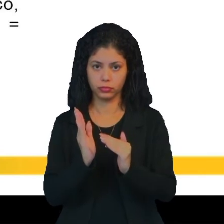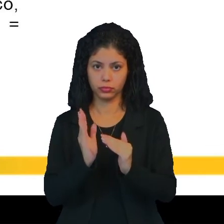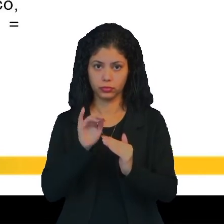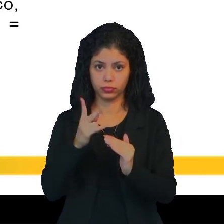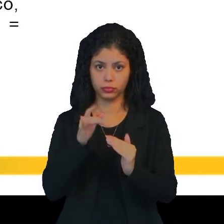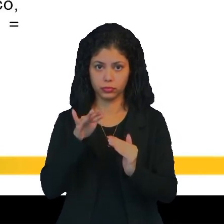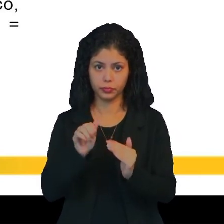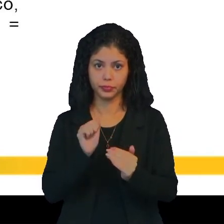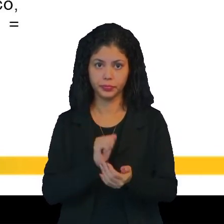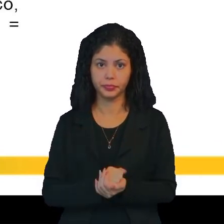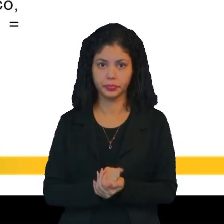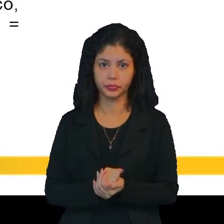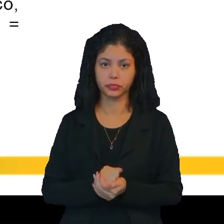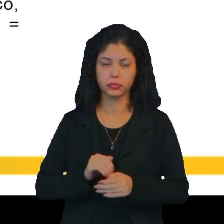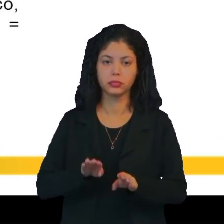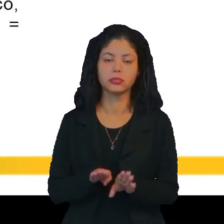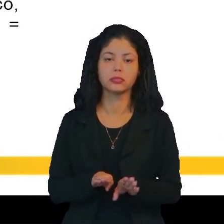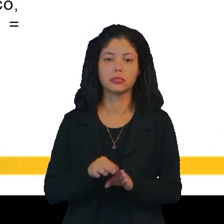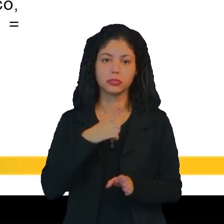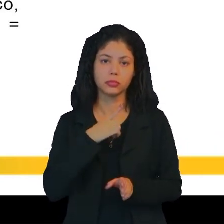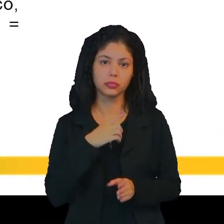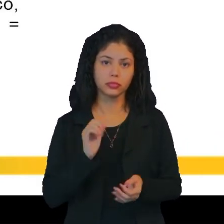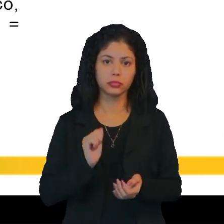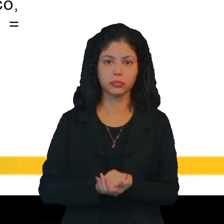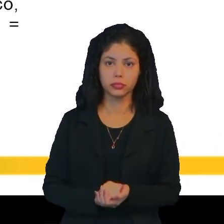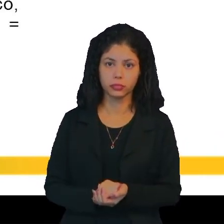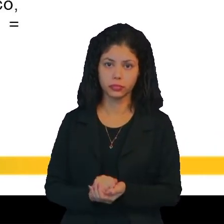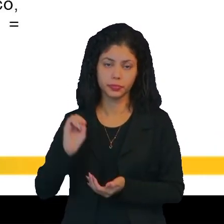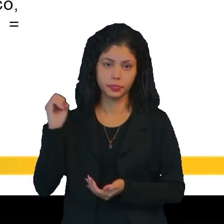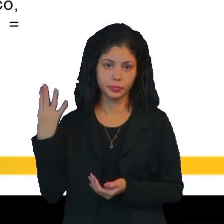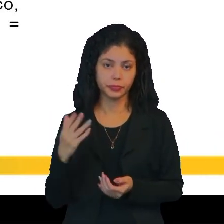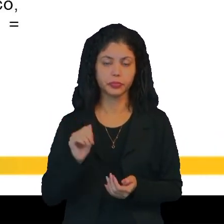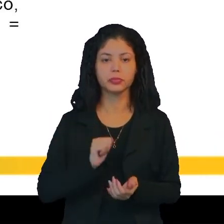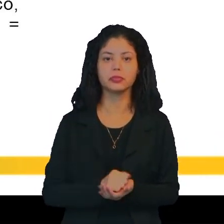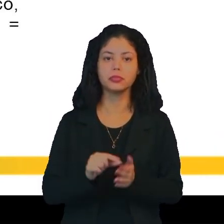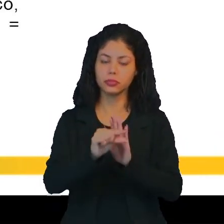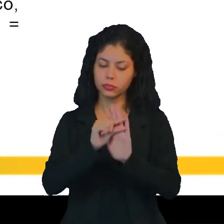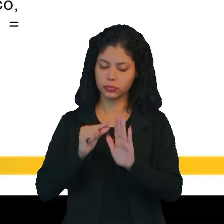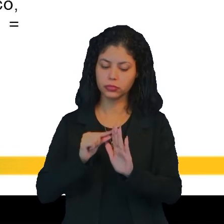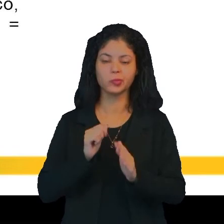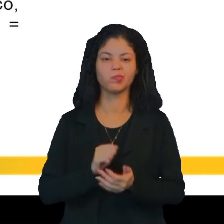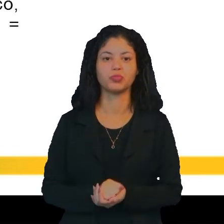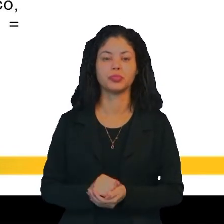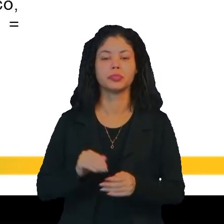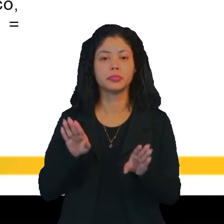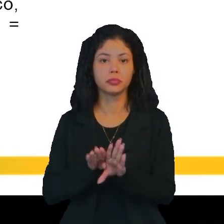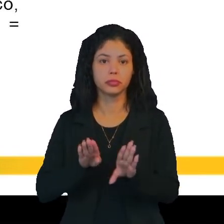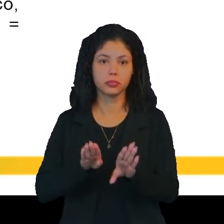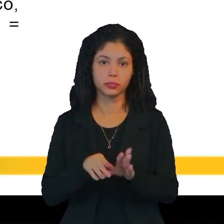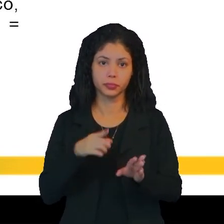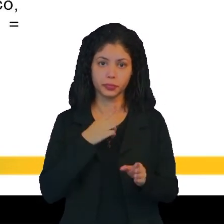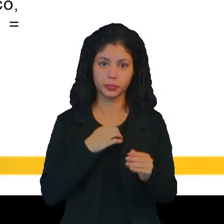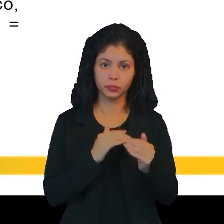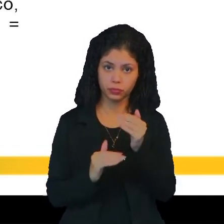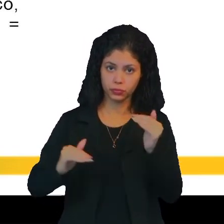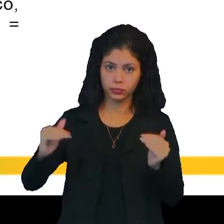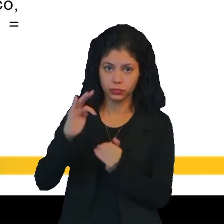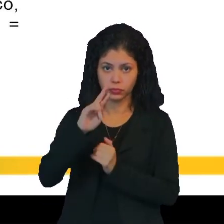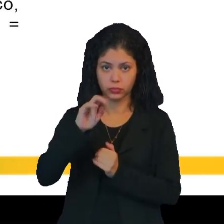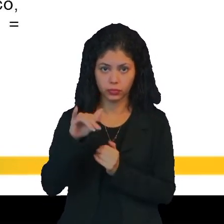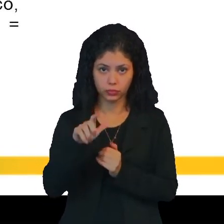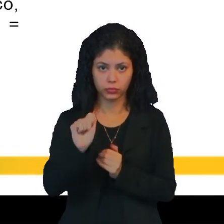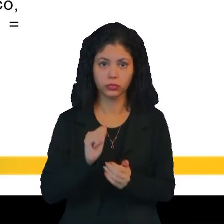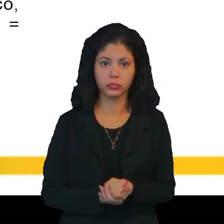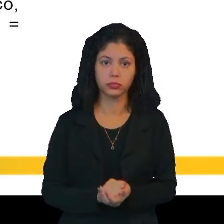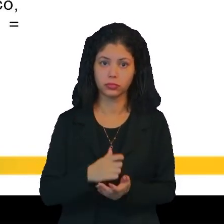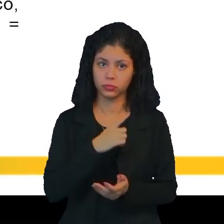Homo sapiens ou Homo sapiens. Então, Homo sapiens, nesse caso, tem que estar grifado. Nós temos aí a subespécie